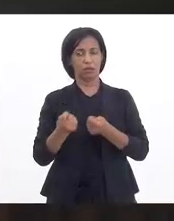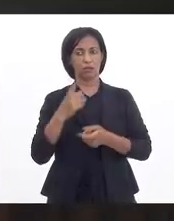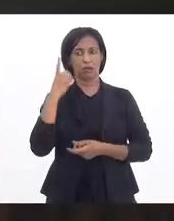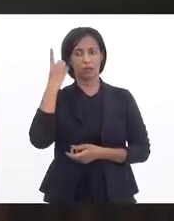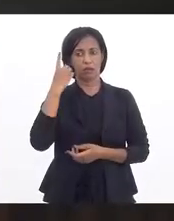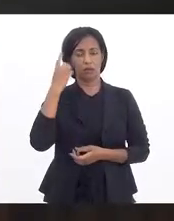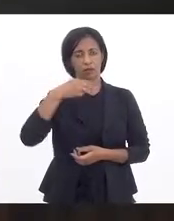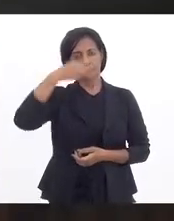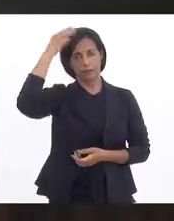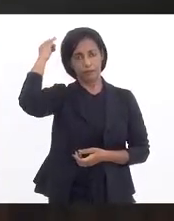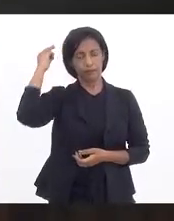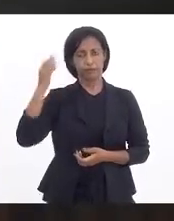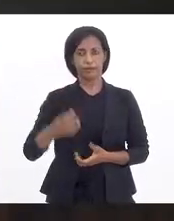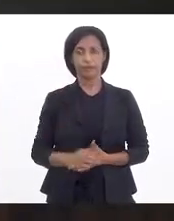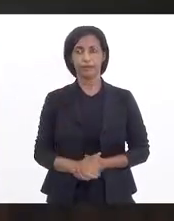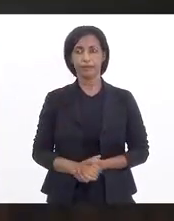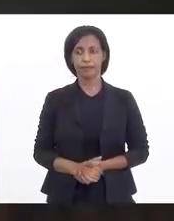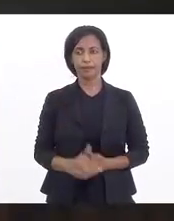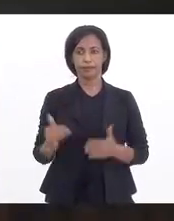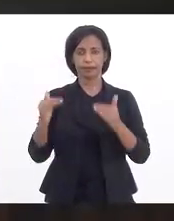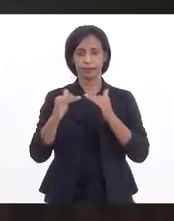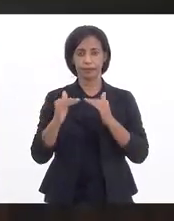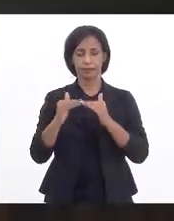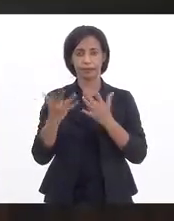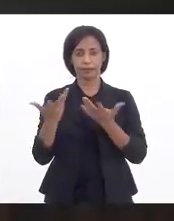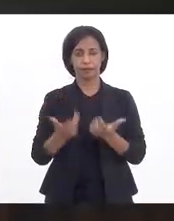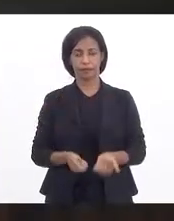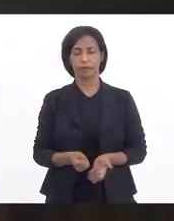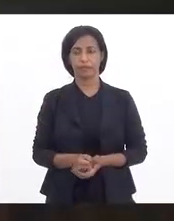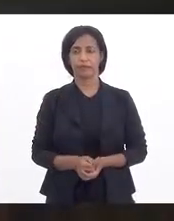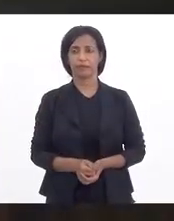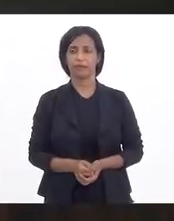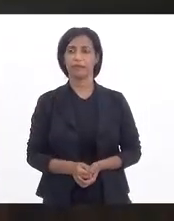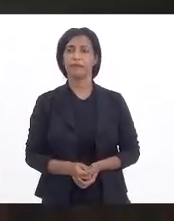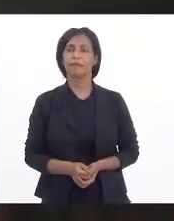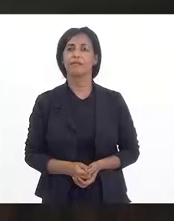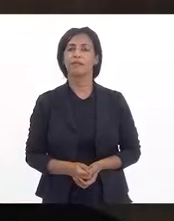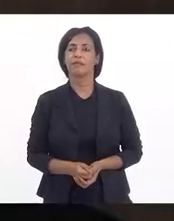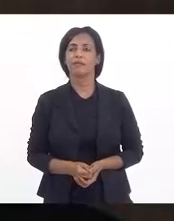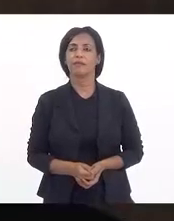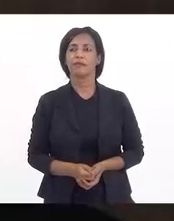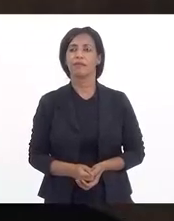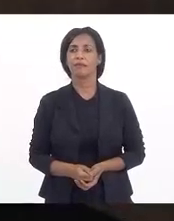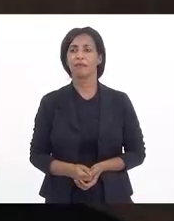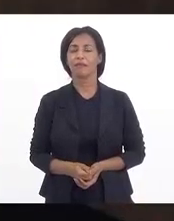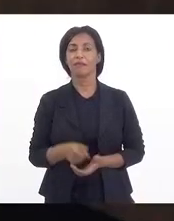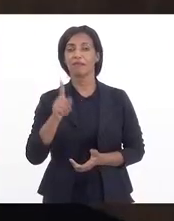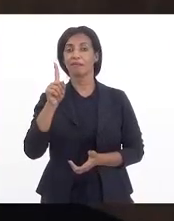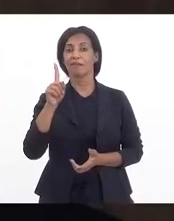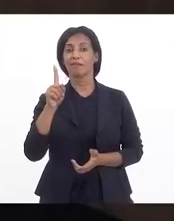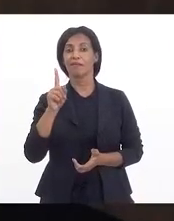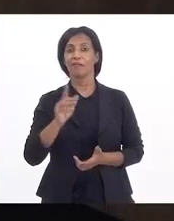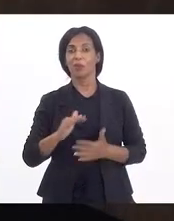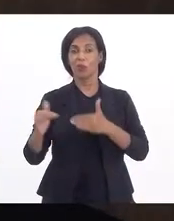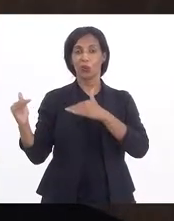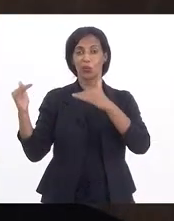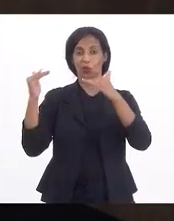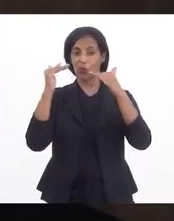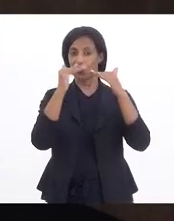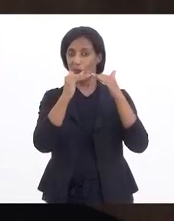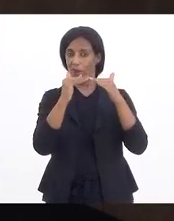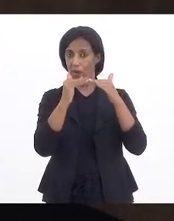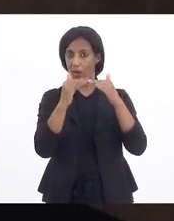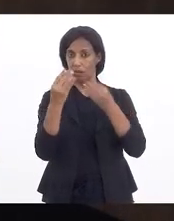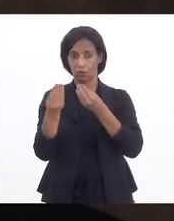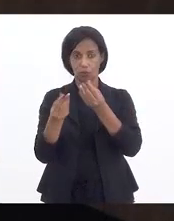Deputado Márcio Pacheco favorável senhora Presidente divergência no mérito